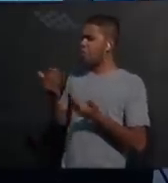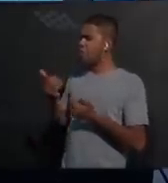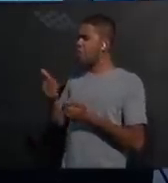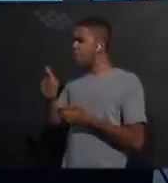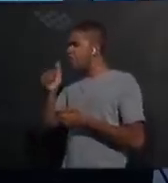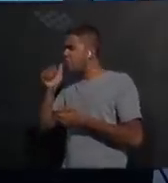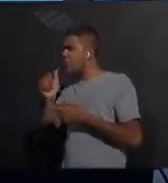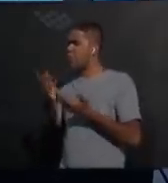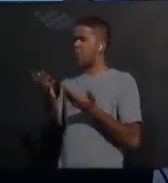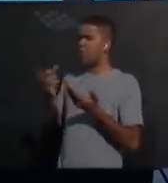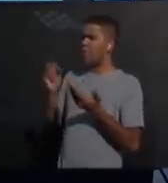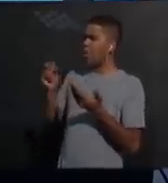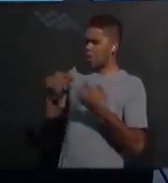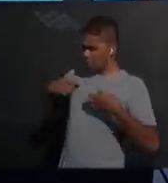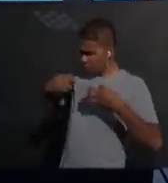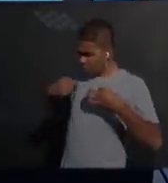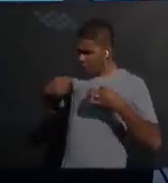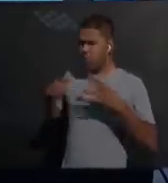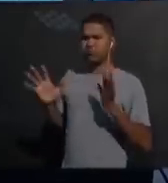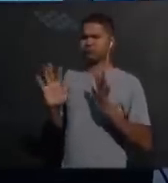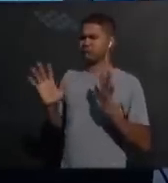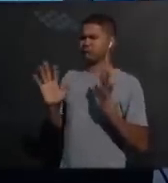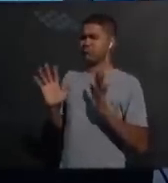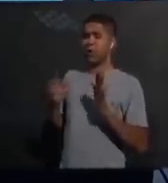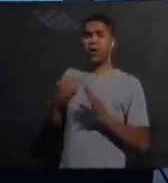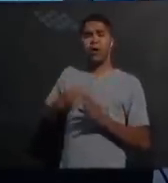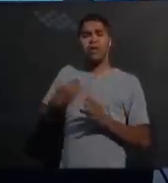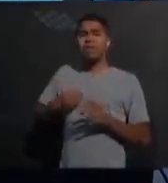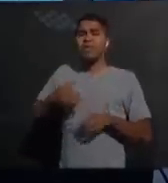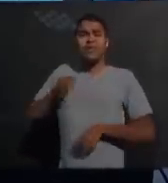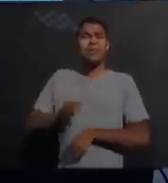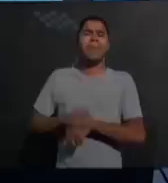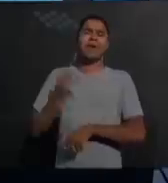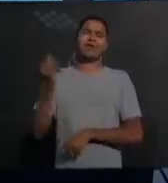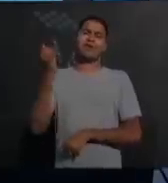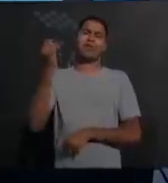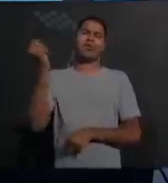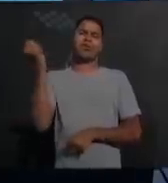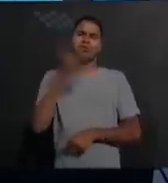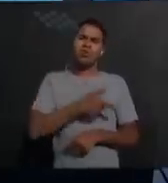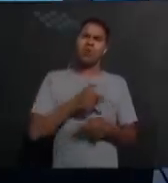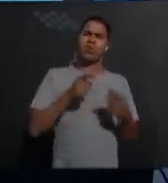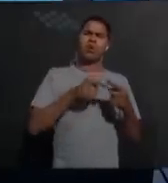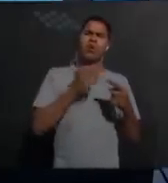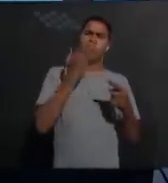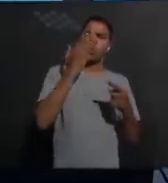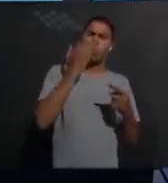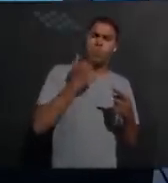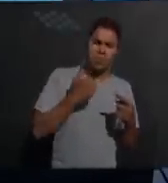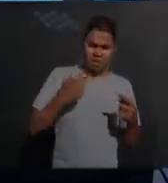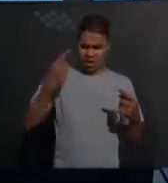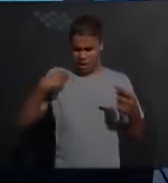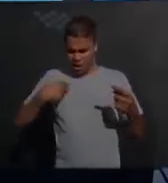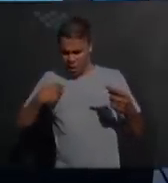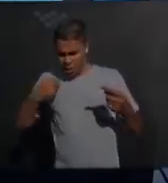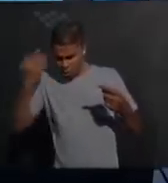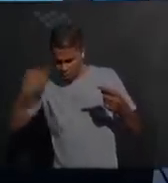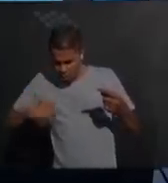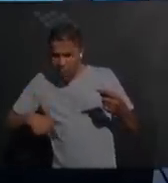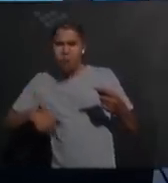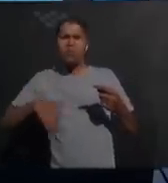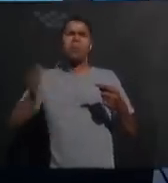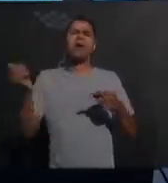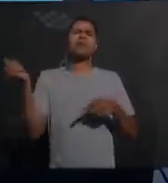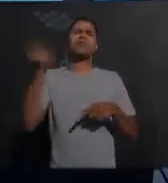corpo quanto ao que vestir a vida é mais importante do que a comida eo corpo mais do que as roupas